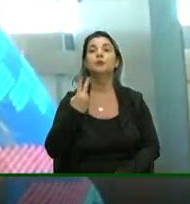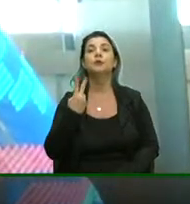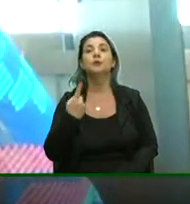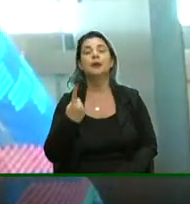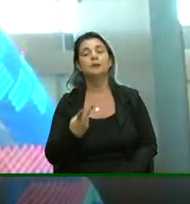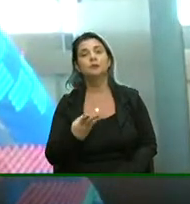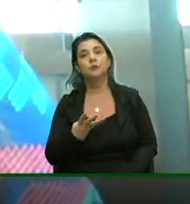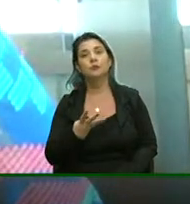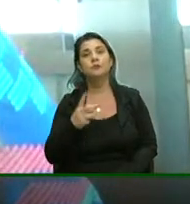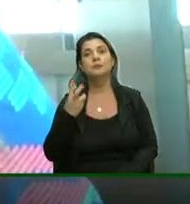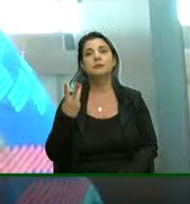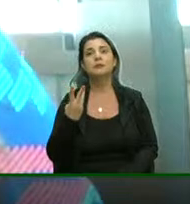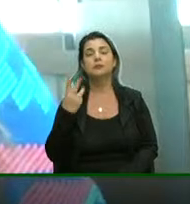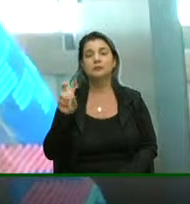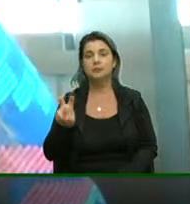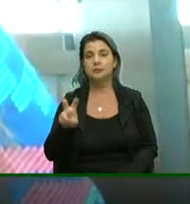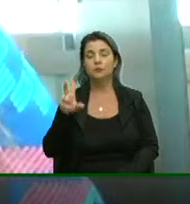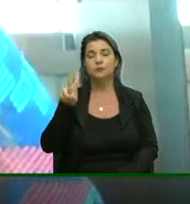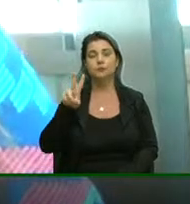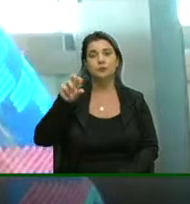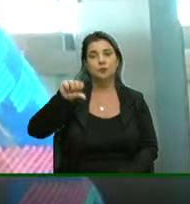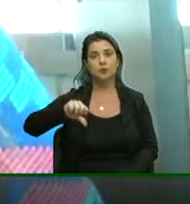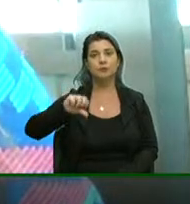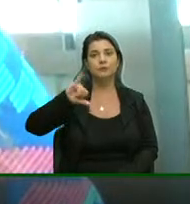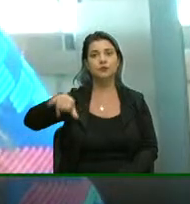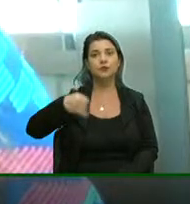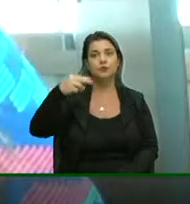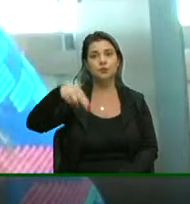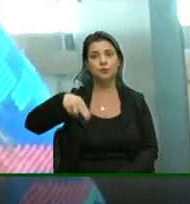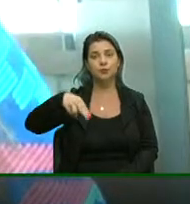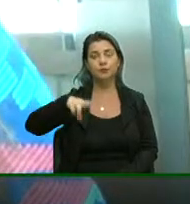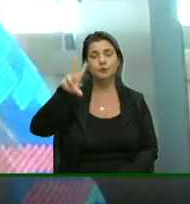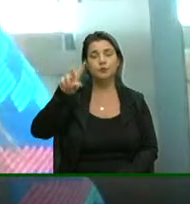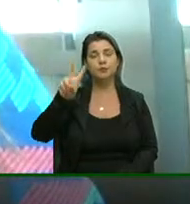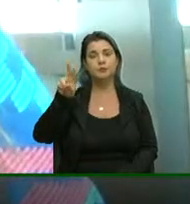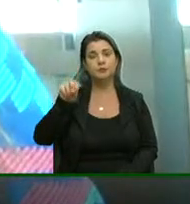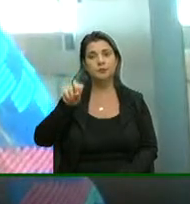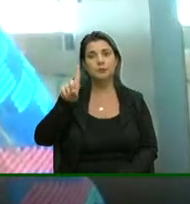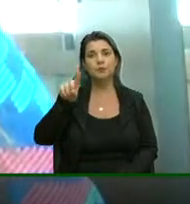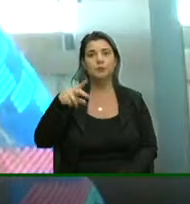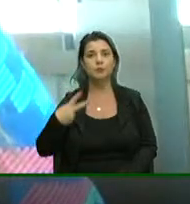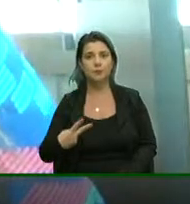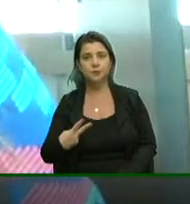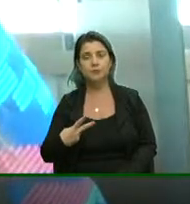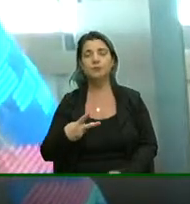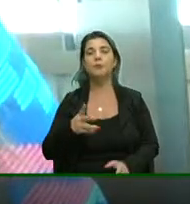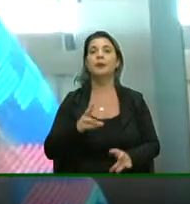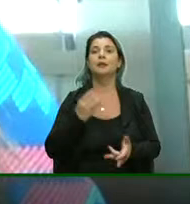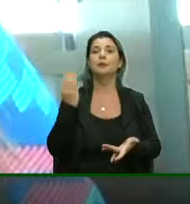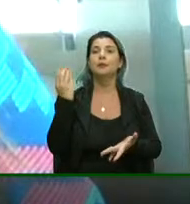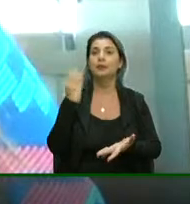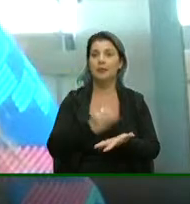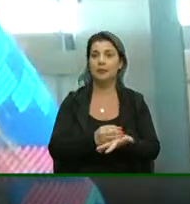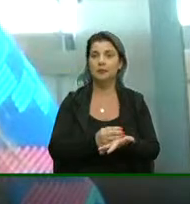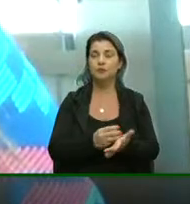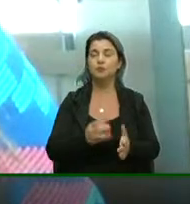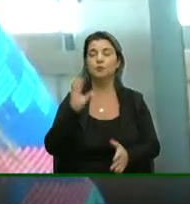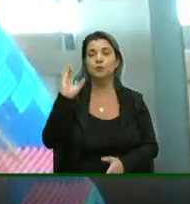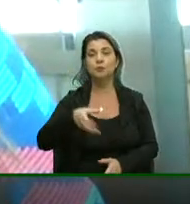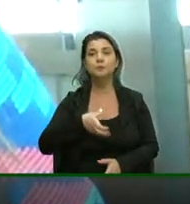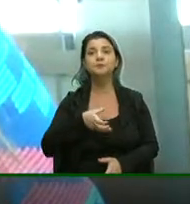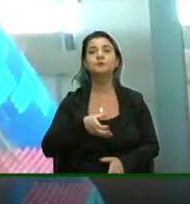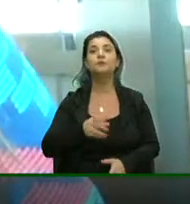de 29 de junho de 2012, referente ao exercício de 21, fará jus ao crédito de